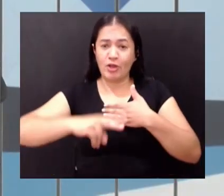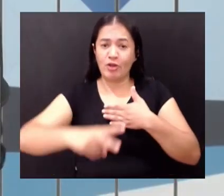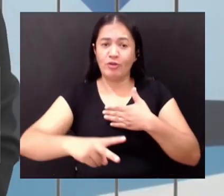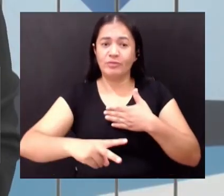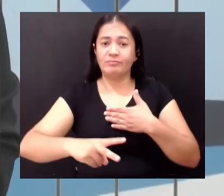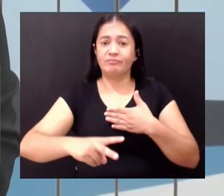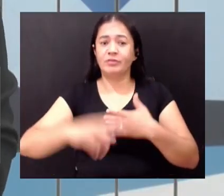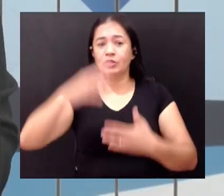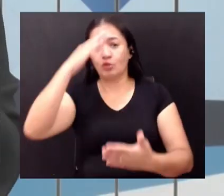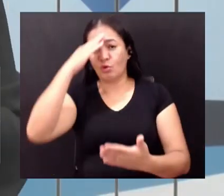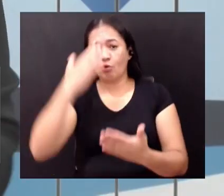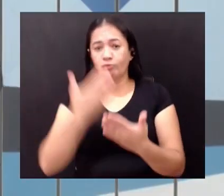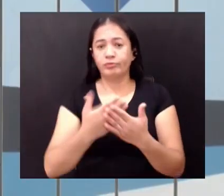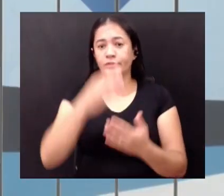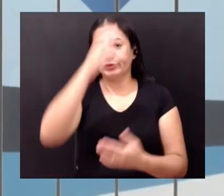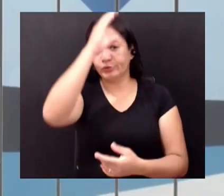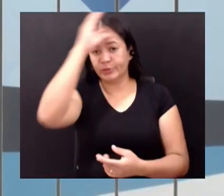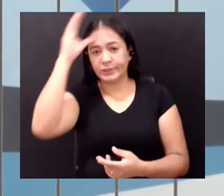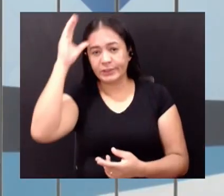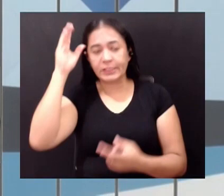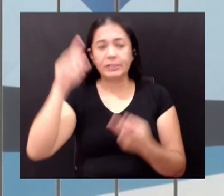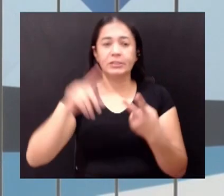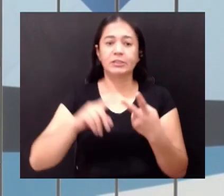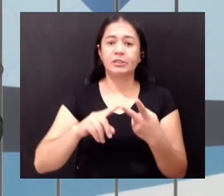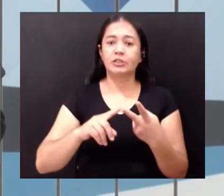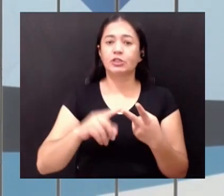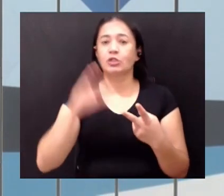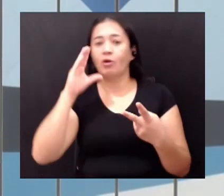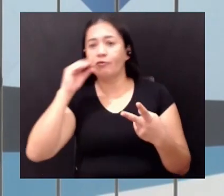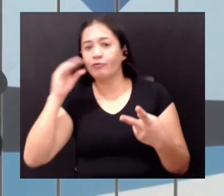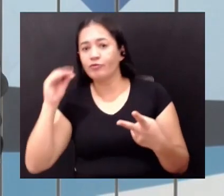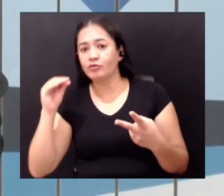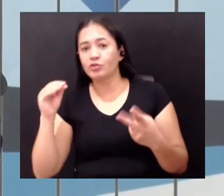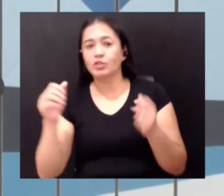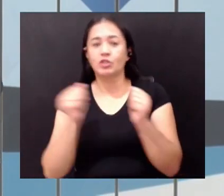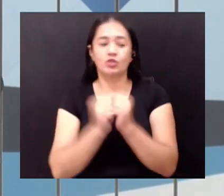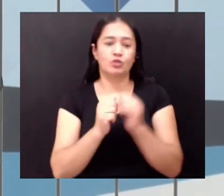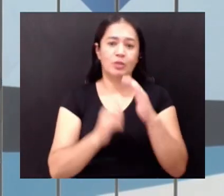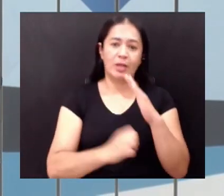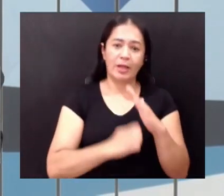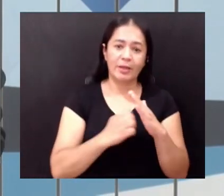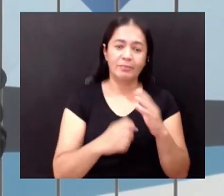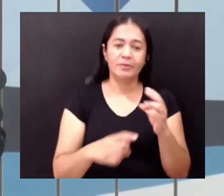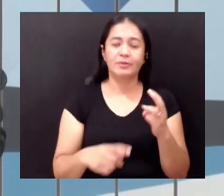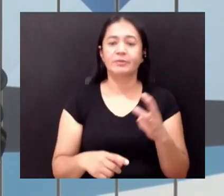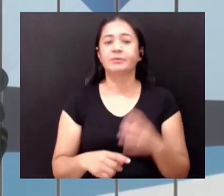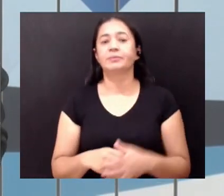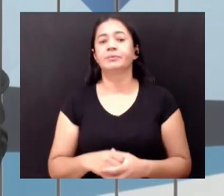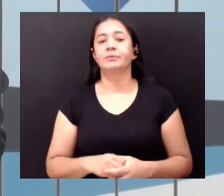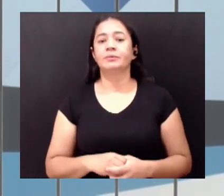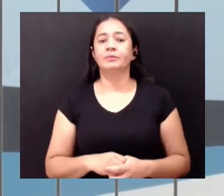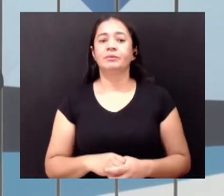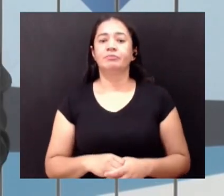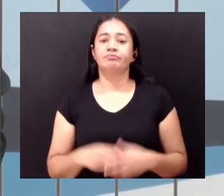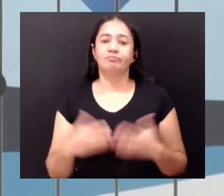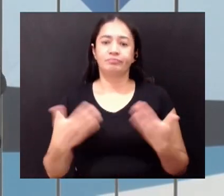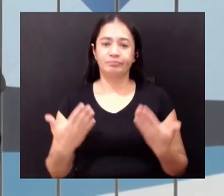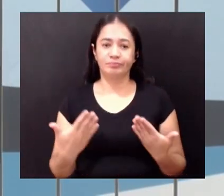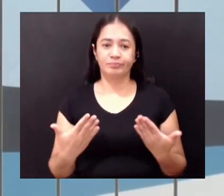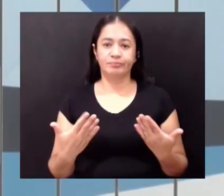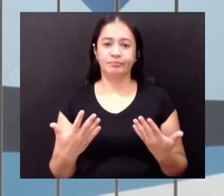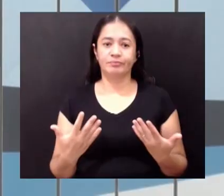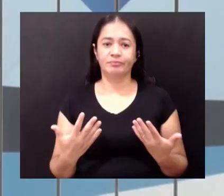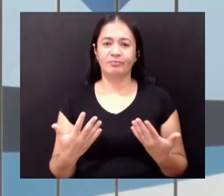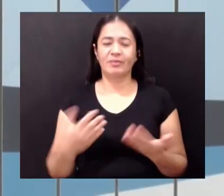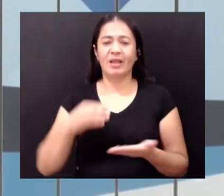consumidor, reflete na confiança do funcionário para com relação à empresa, entre as pessoas, né? Então, essa falta de confiança